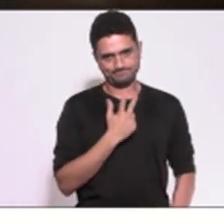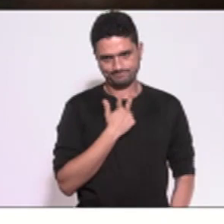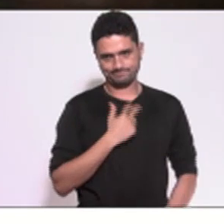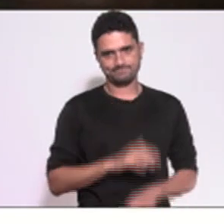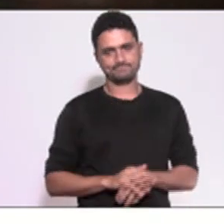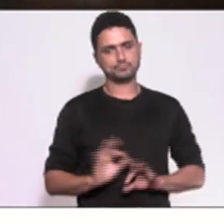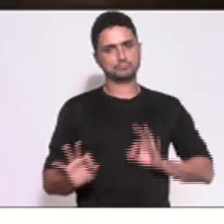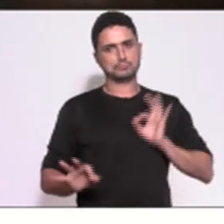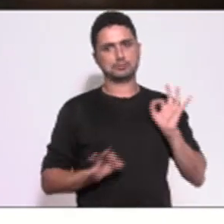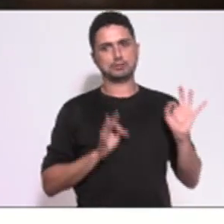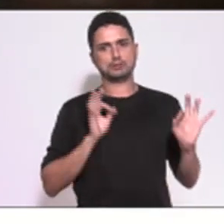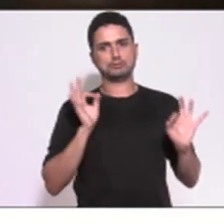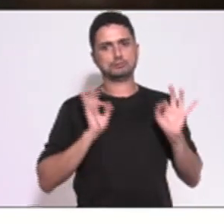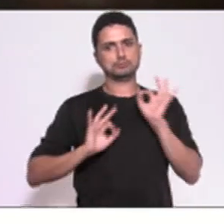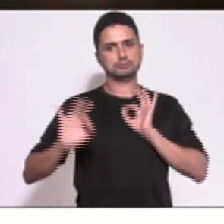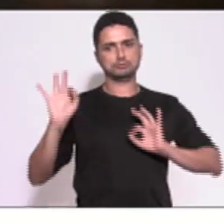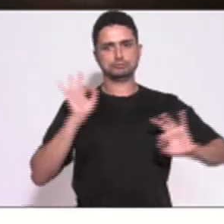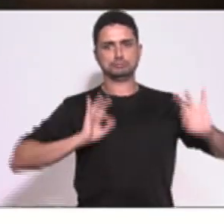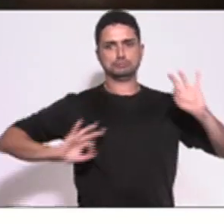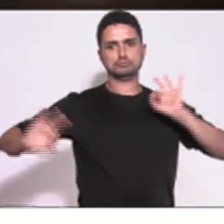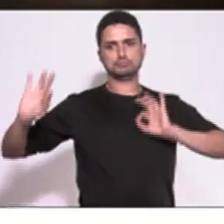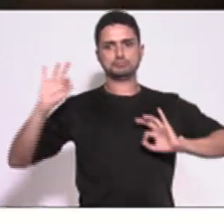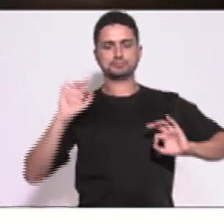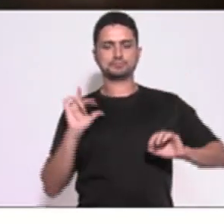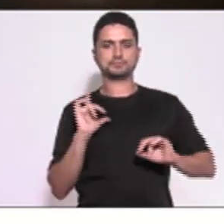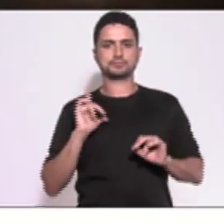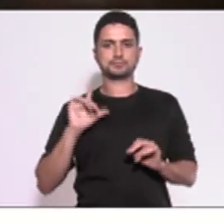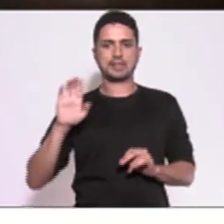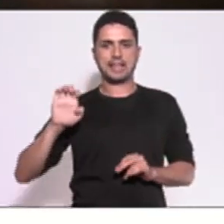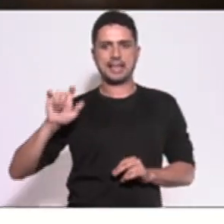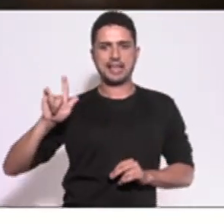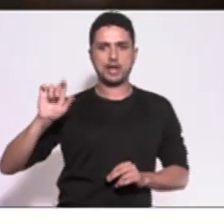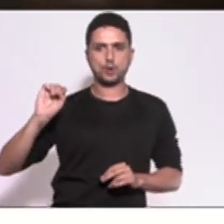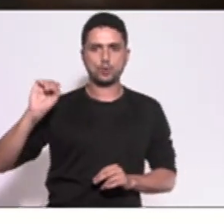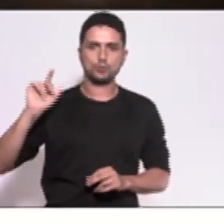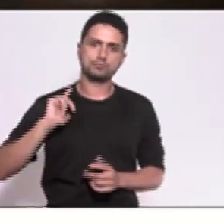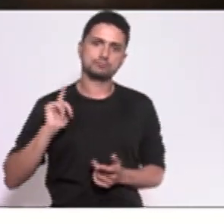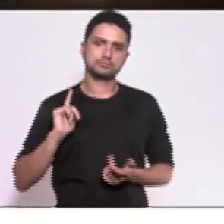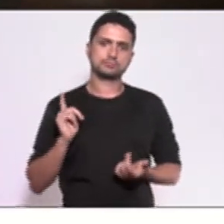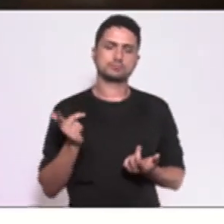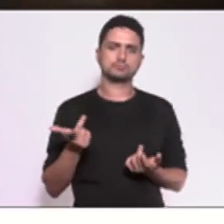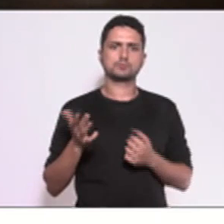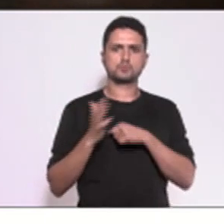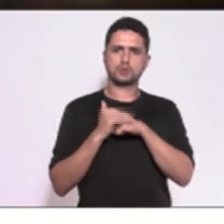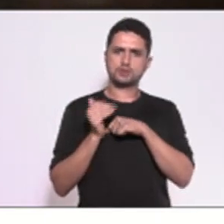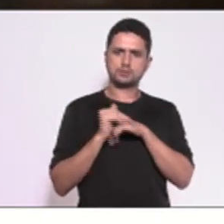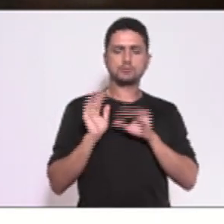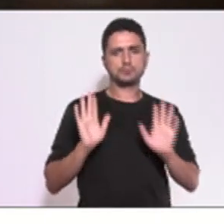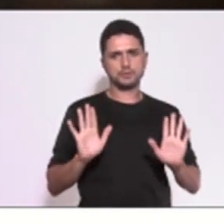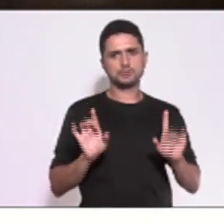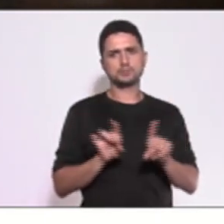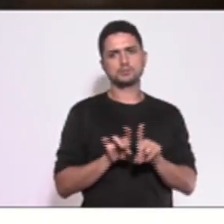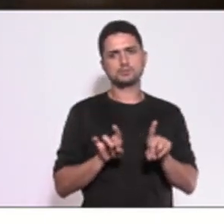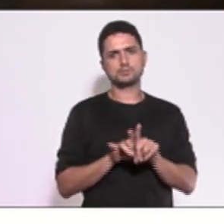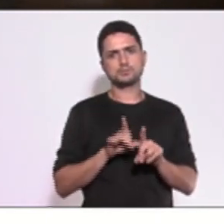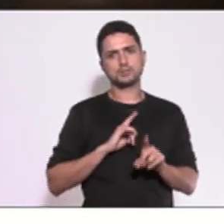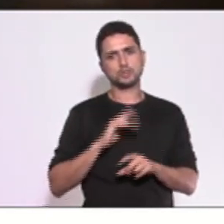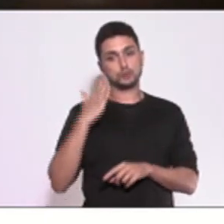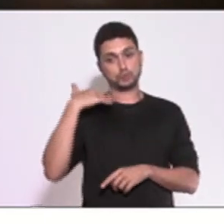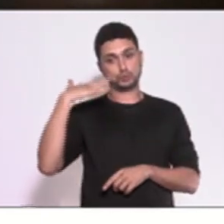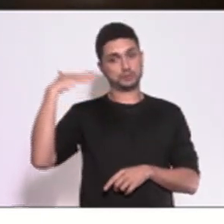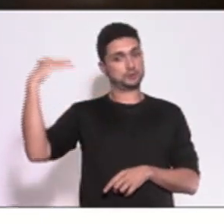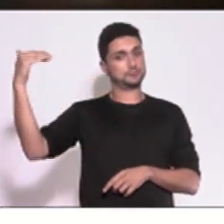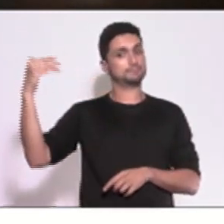que atende à vaidade, ao ego, a essa demonstração de carinho, mas por outro lado, ele pode também